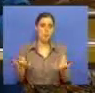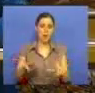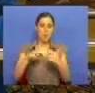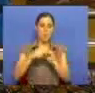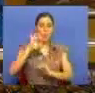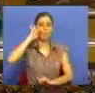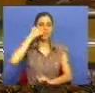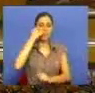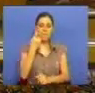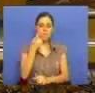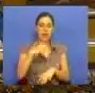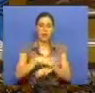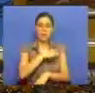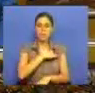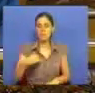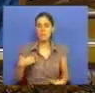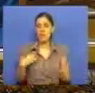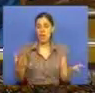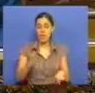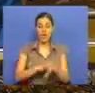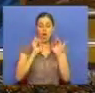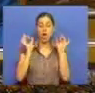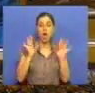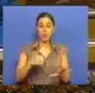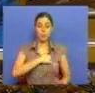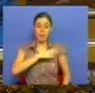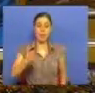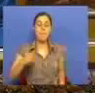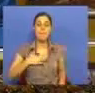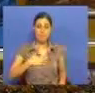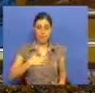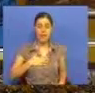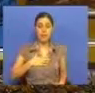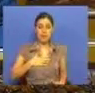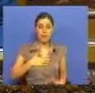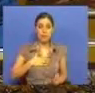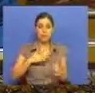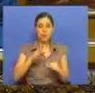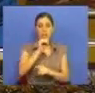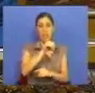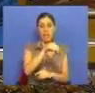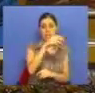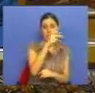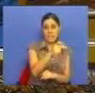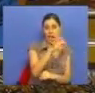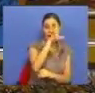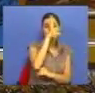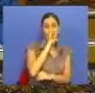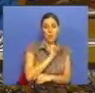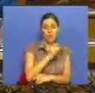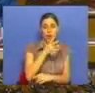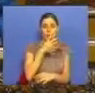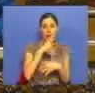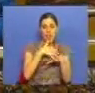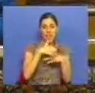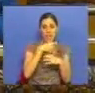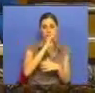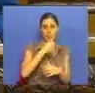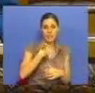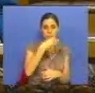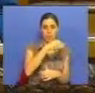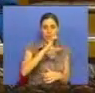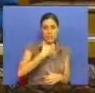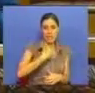e as consequências da falta dos médicos. Os hospitais empresa, seja na versão SA do Governo cor de laranja do PSD,